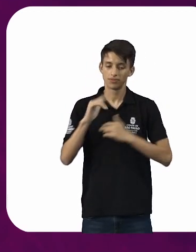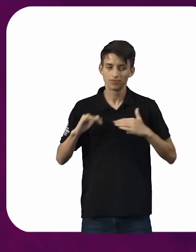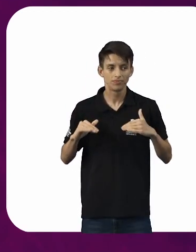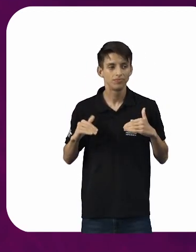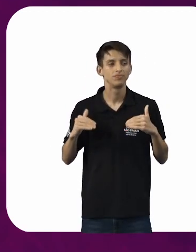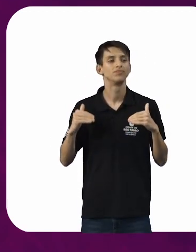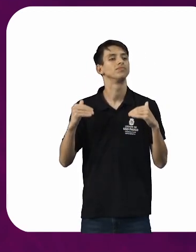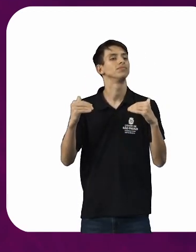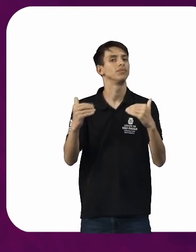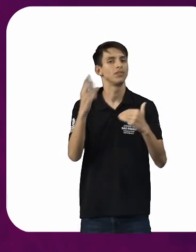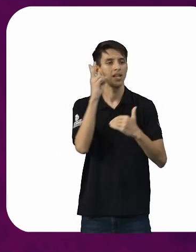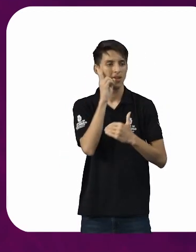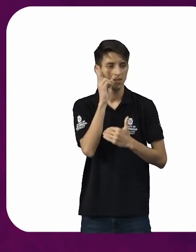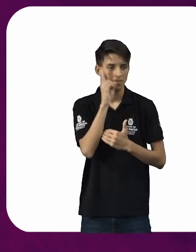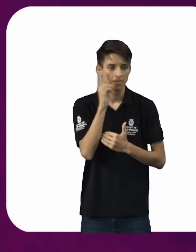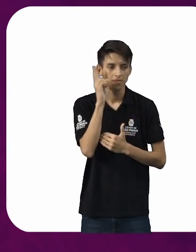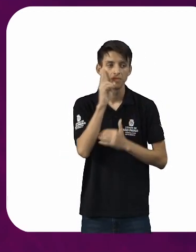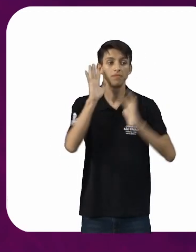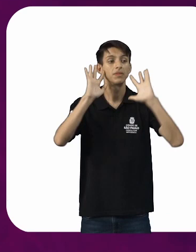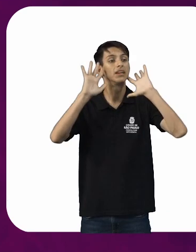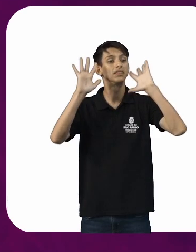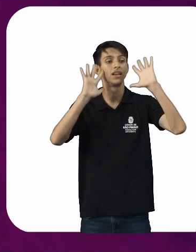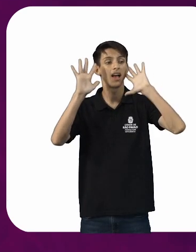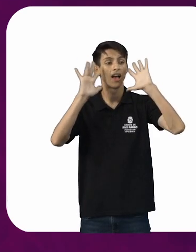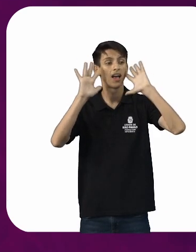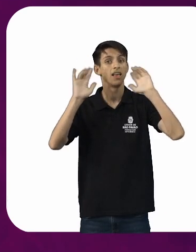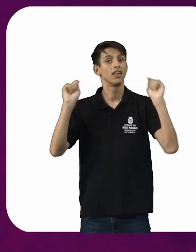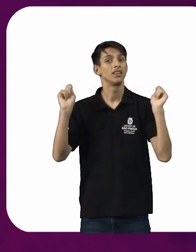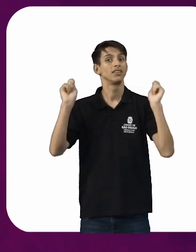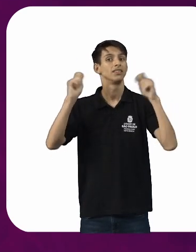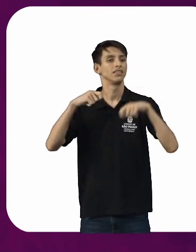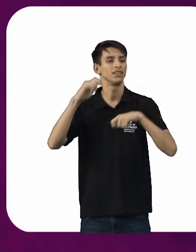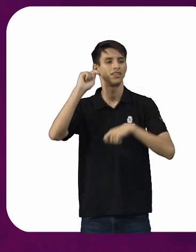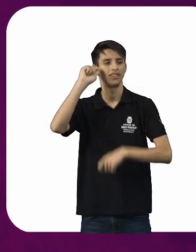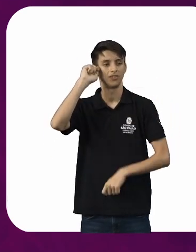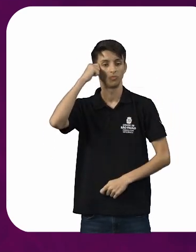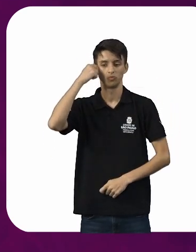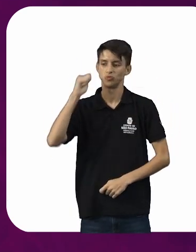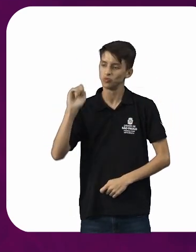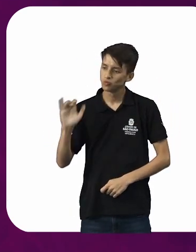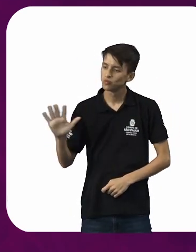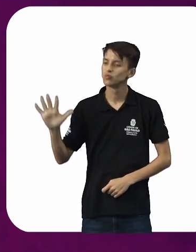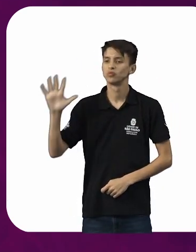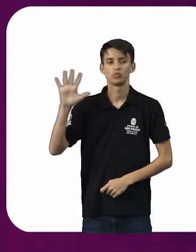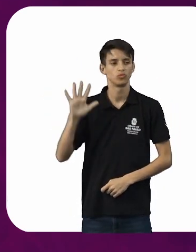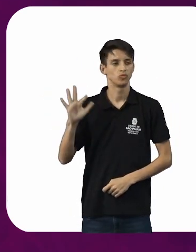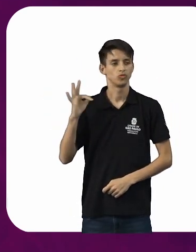possa pensar em possibilidades de um afrofuturo.